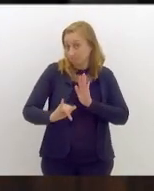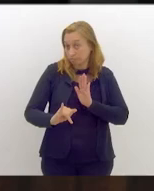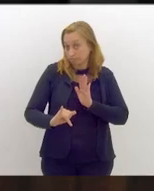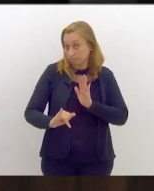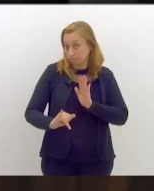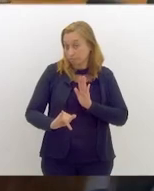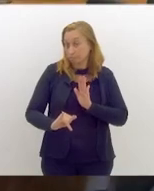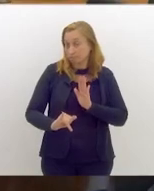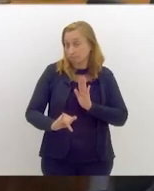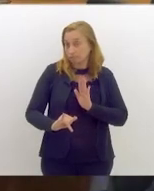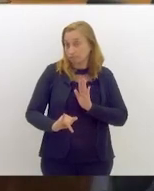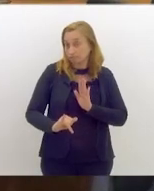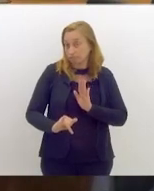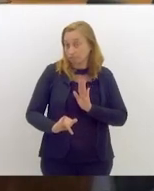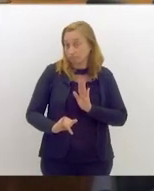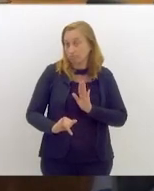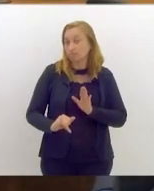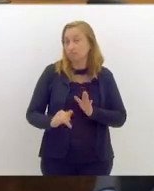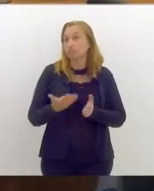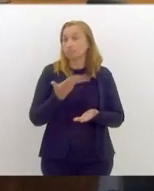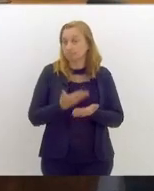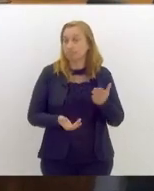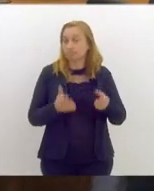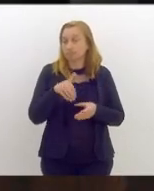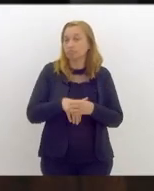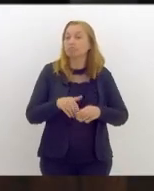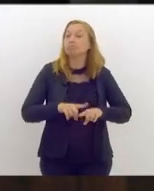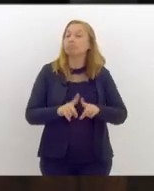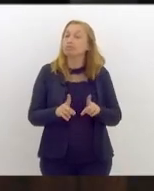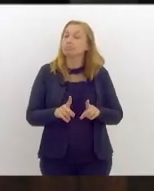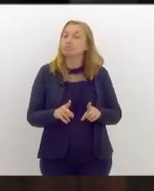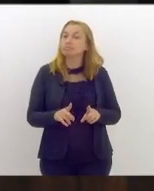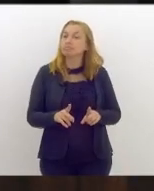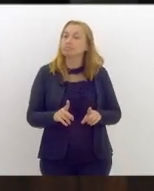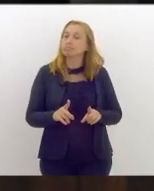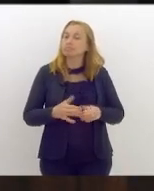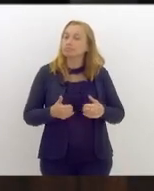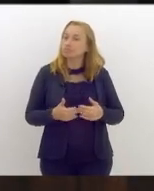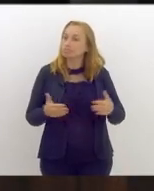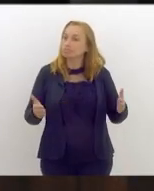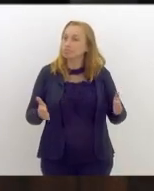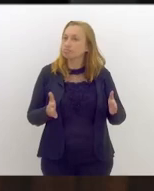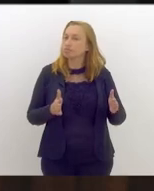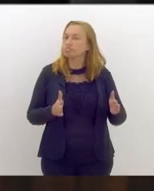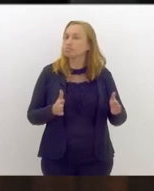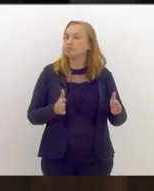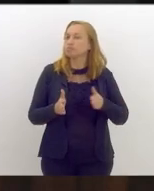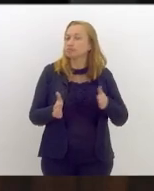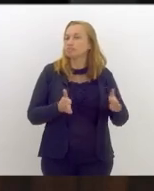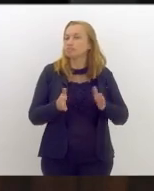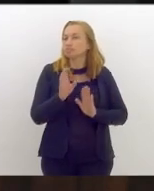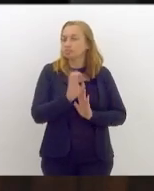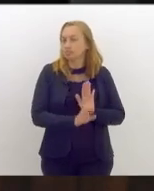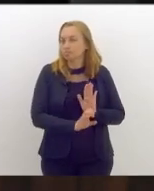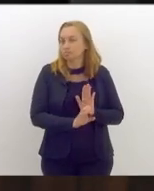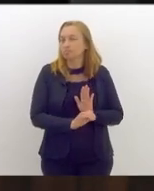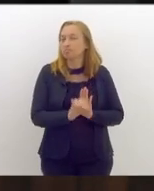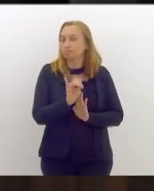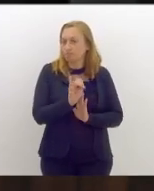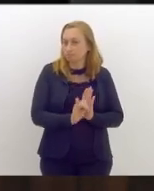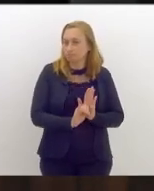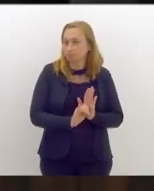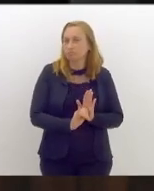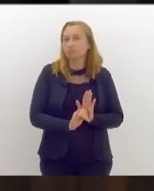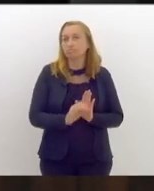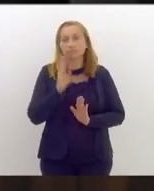é um voto derrotado e se é se a gente se a gente vai abrir para emenda no relatório principal